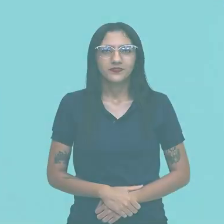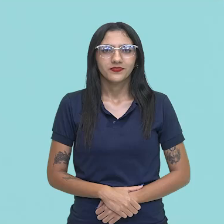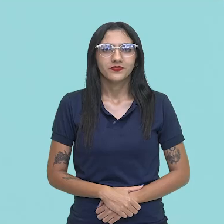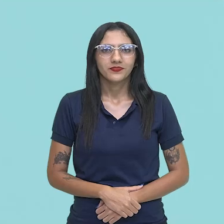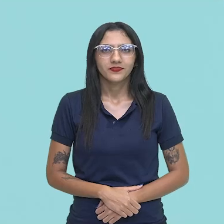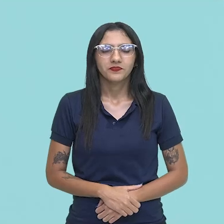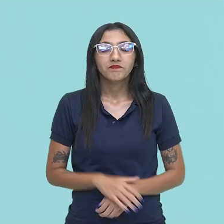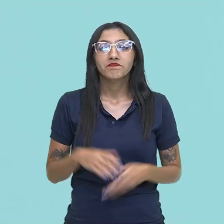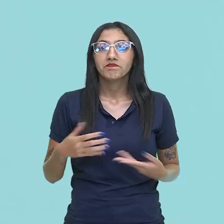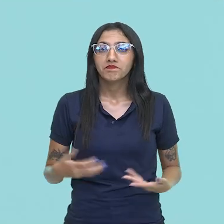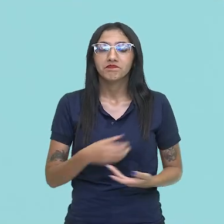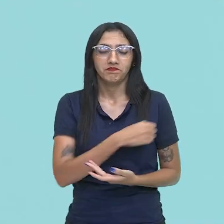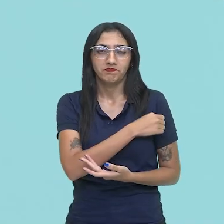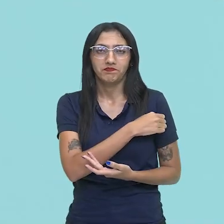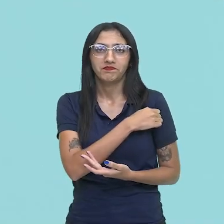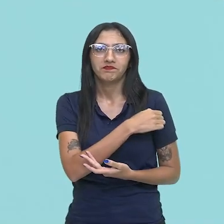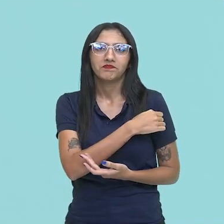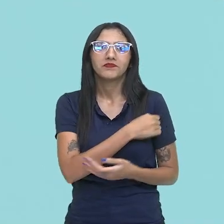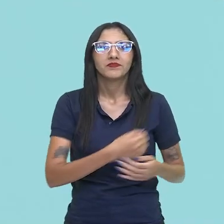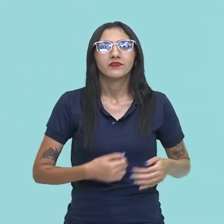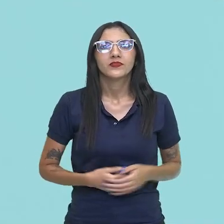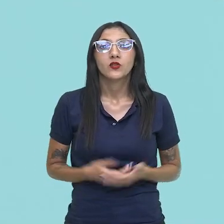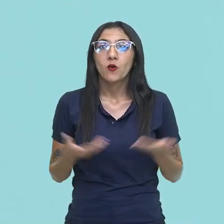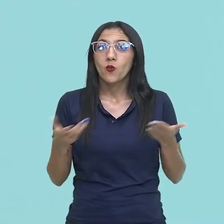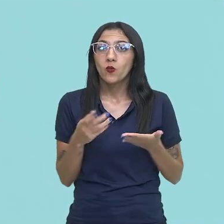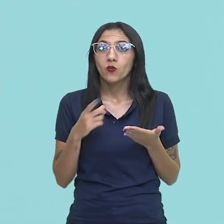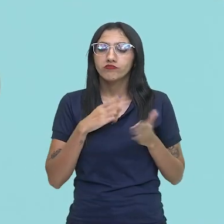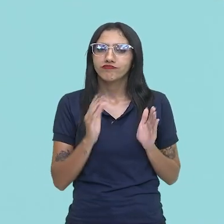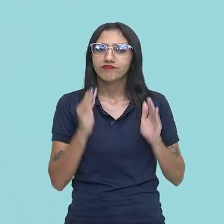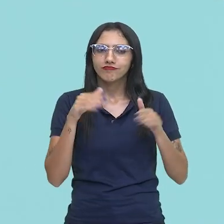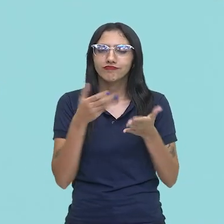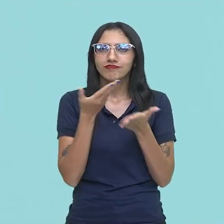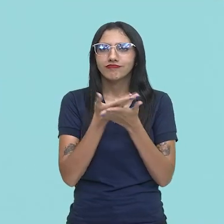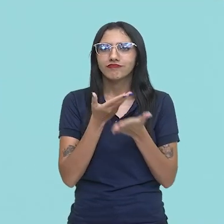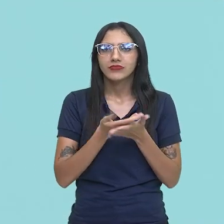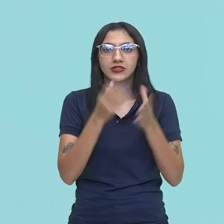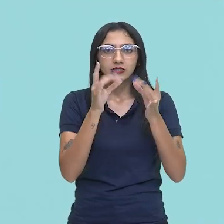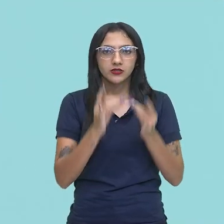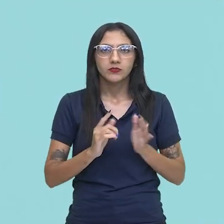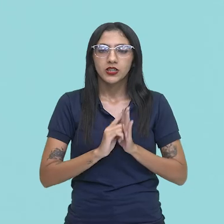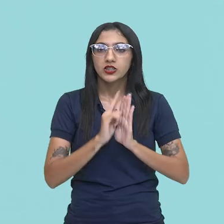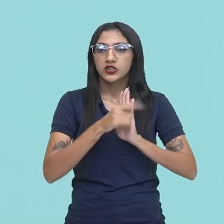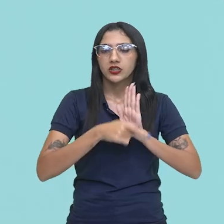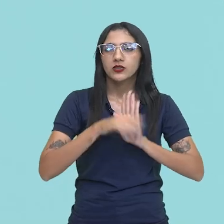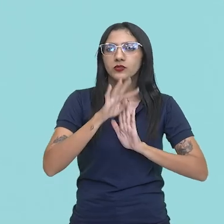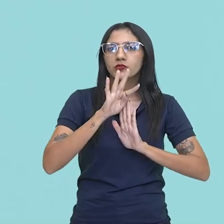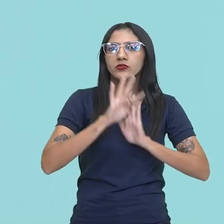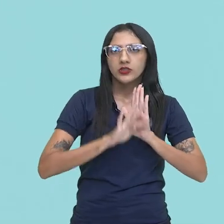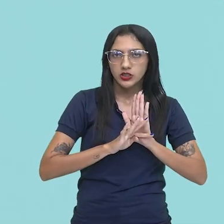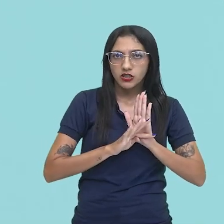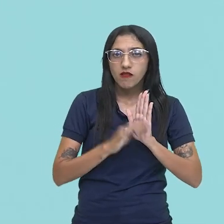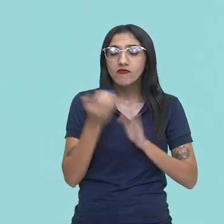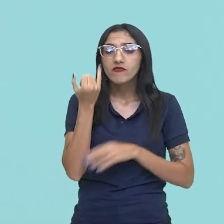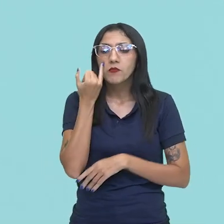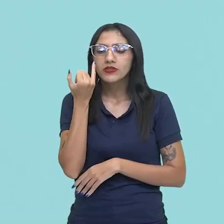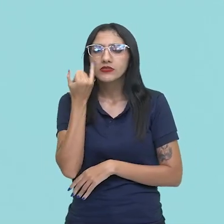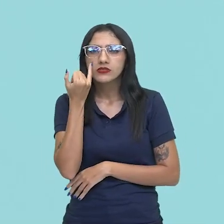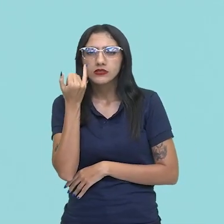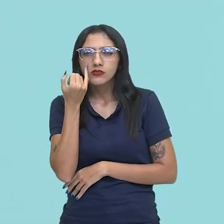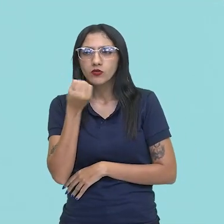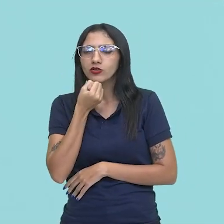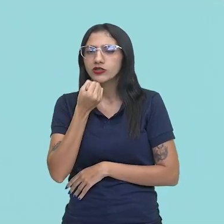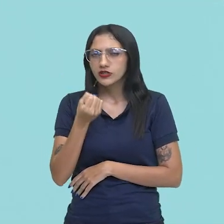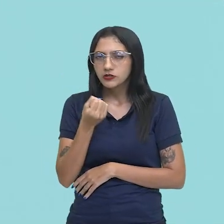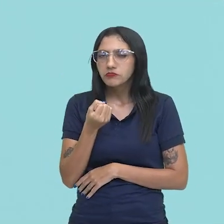Então, minha gente, o que nós iremos trabalhar na aula de hoje é o gênero textual notícia. Quem